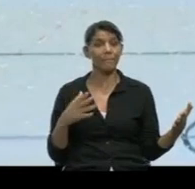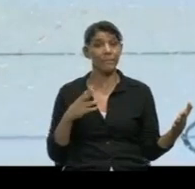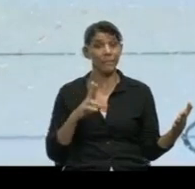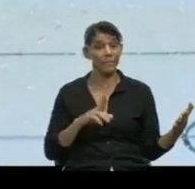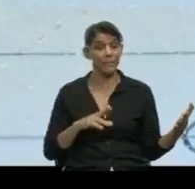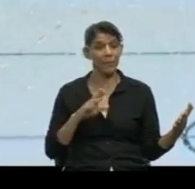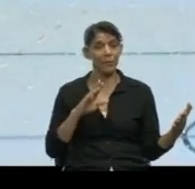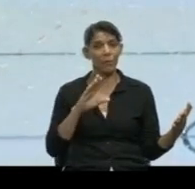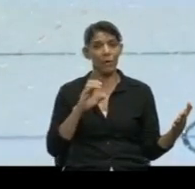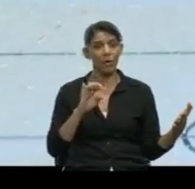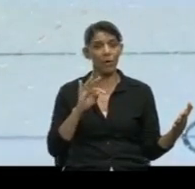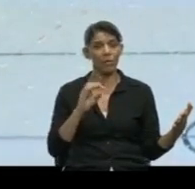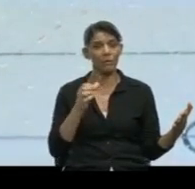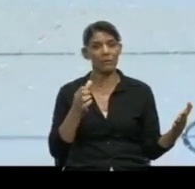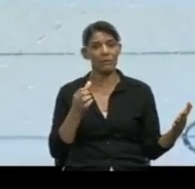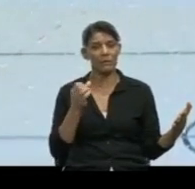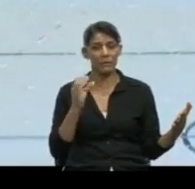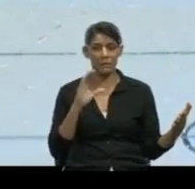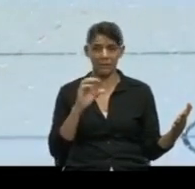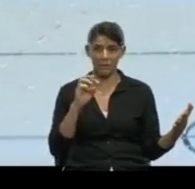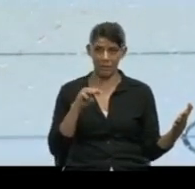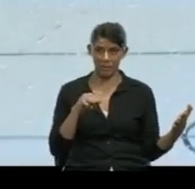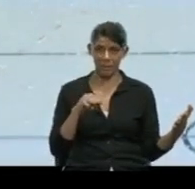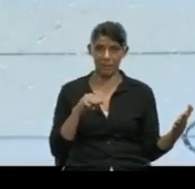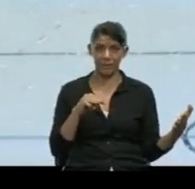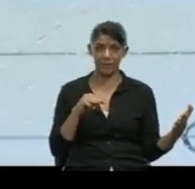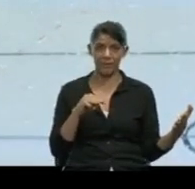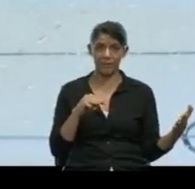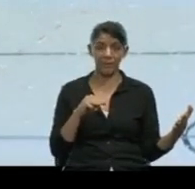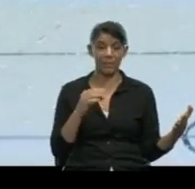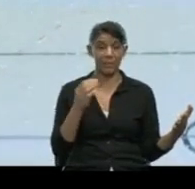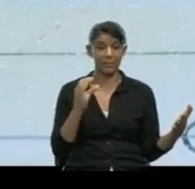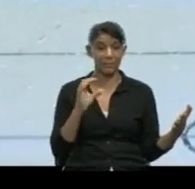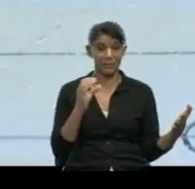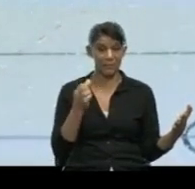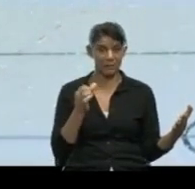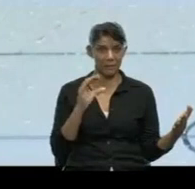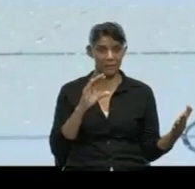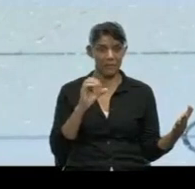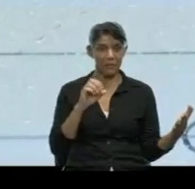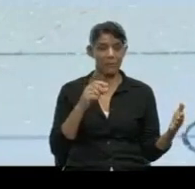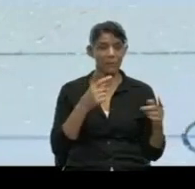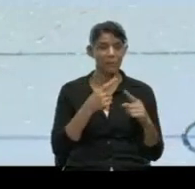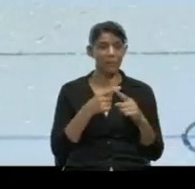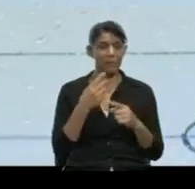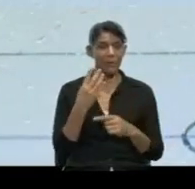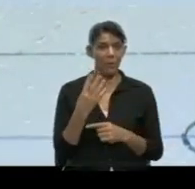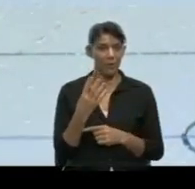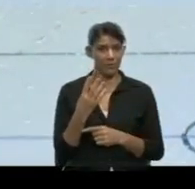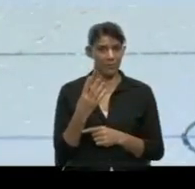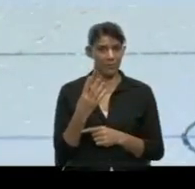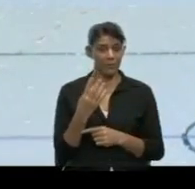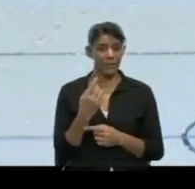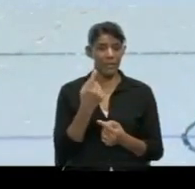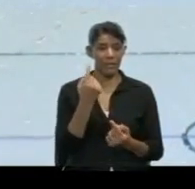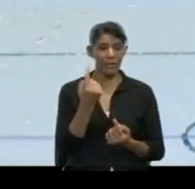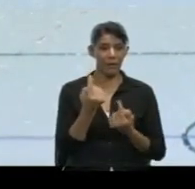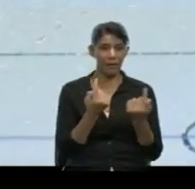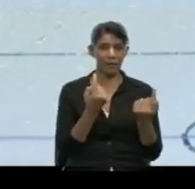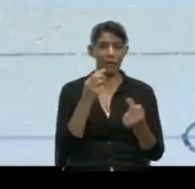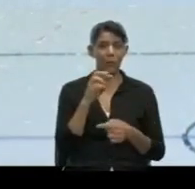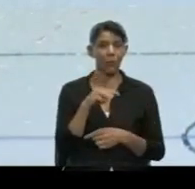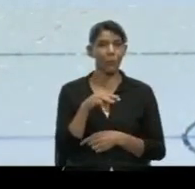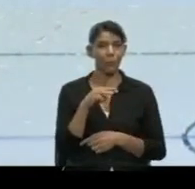uma cota de 60 centímetros, tá? Então, 60 centímetros vezes 4, lembrando que a cada 1